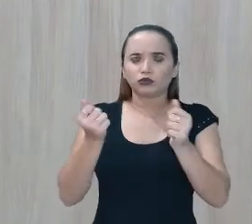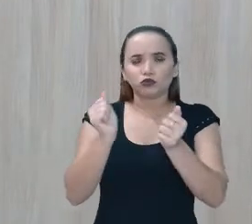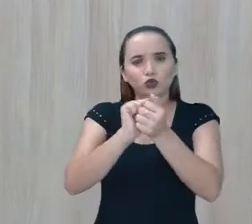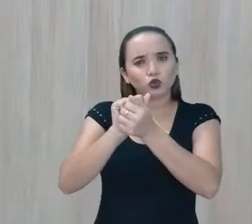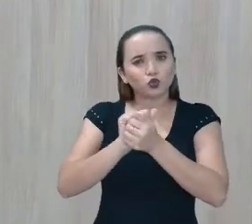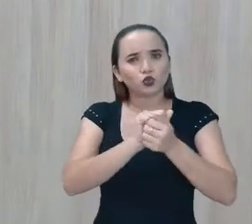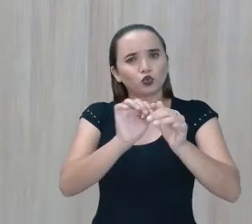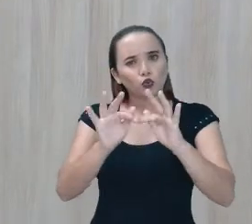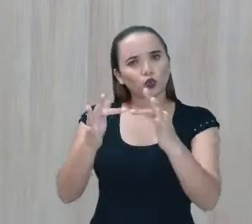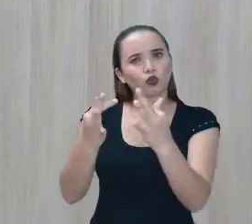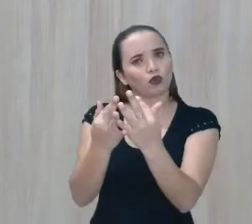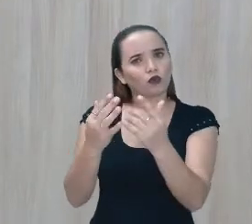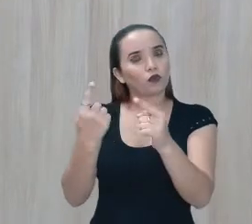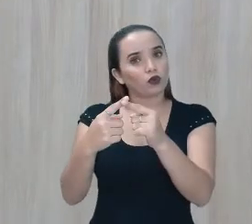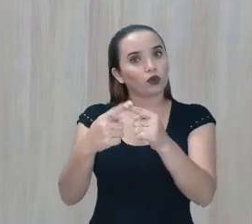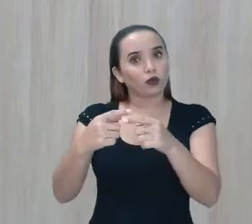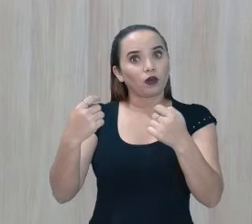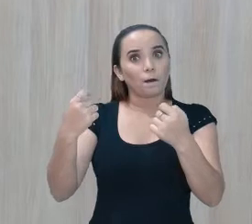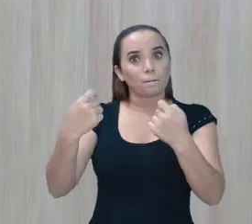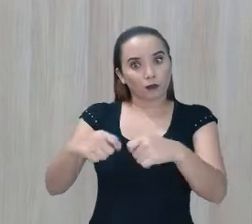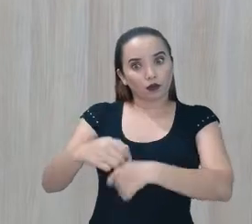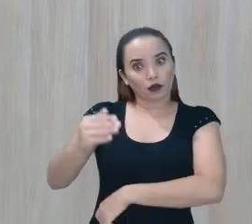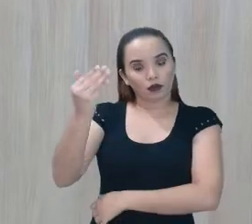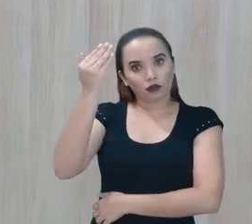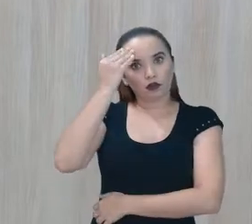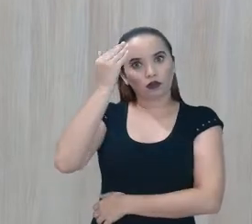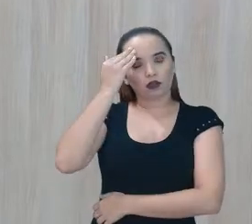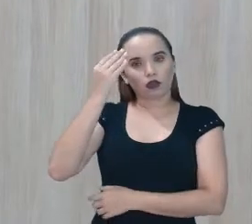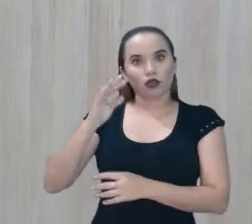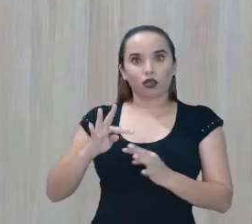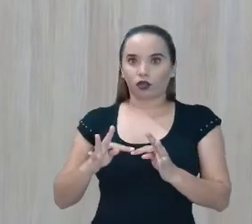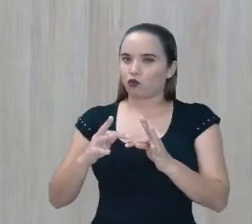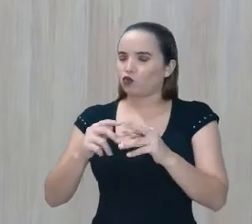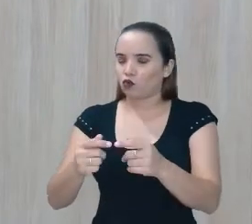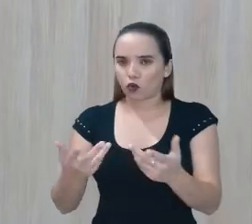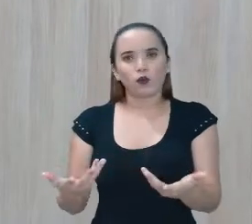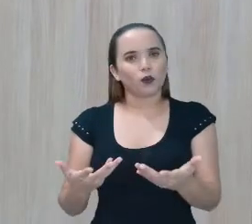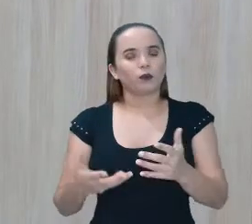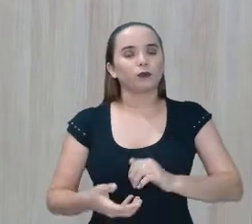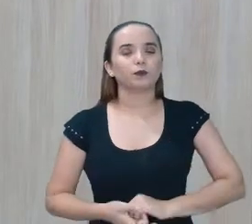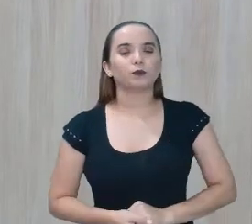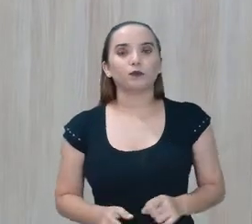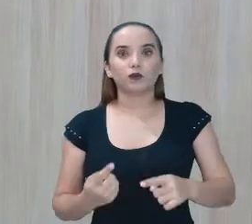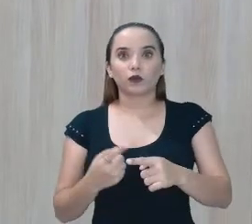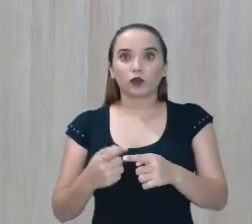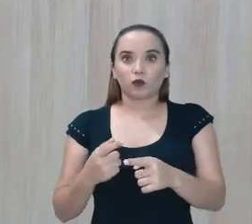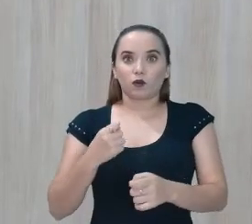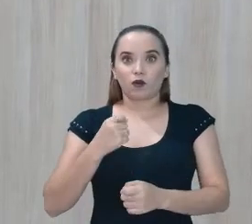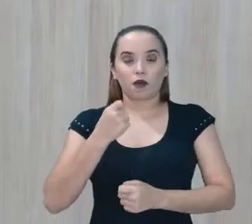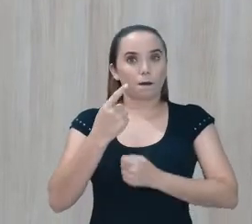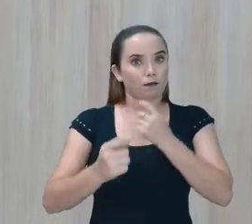precisa entender a família de uma maneira geral na escola, porque muitas vezes